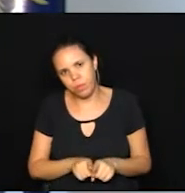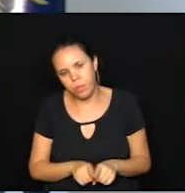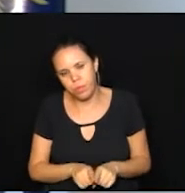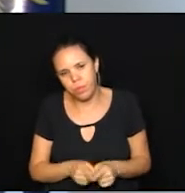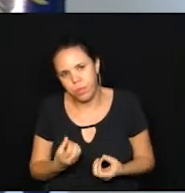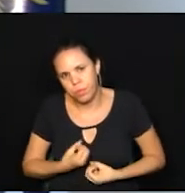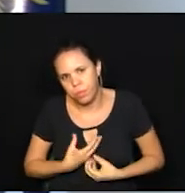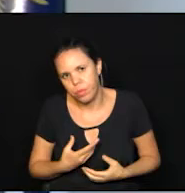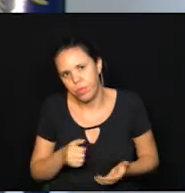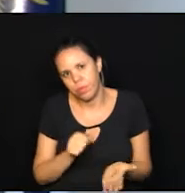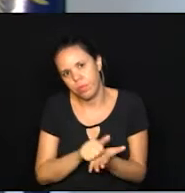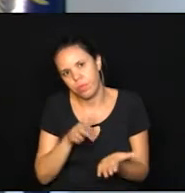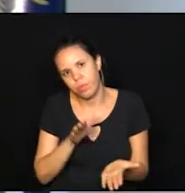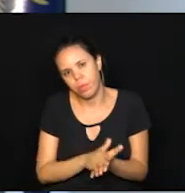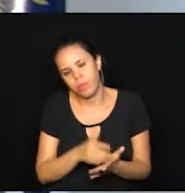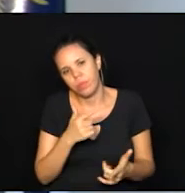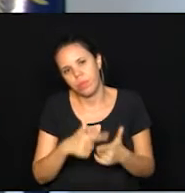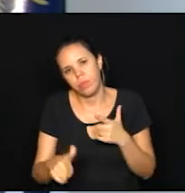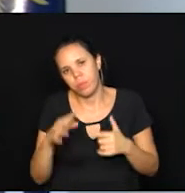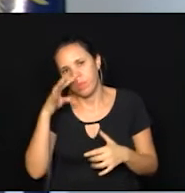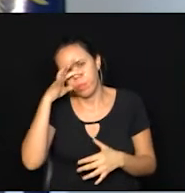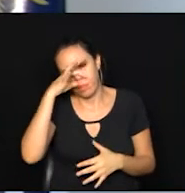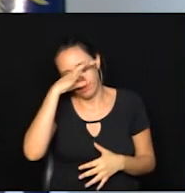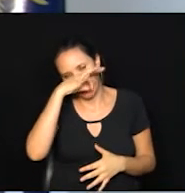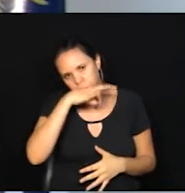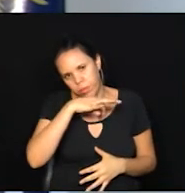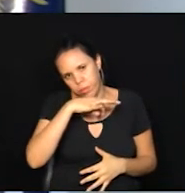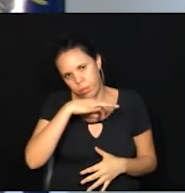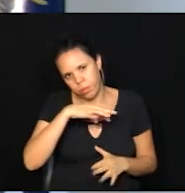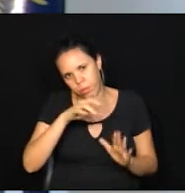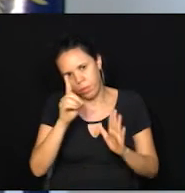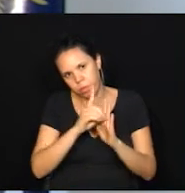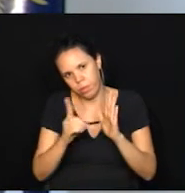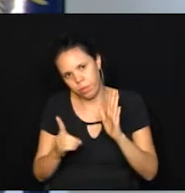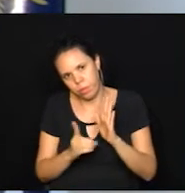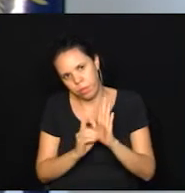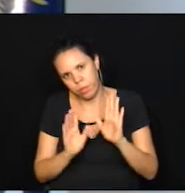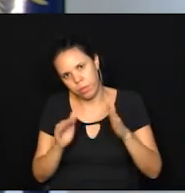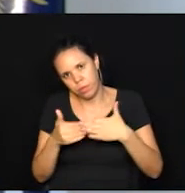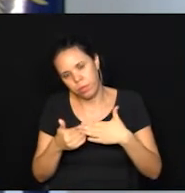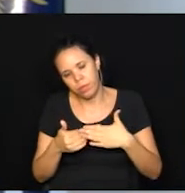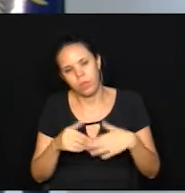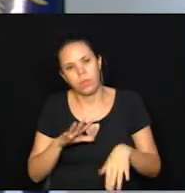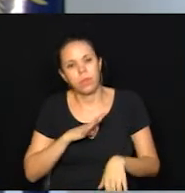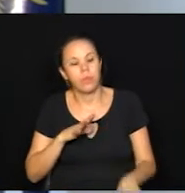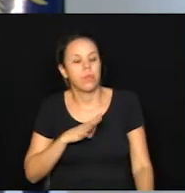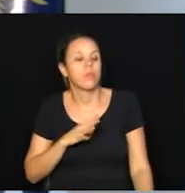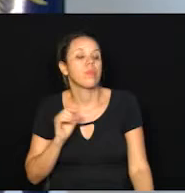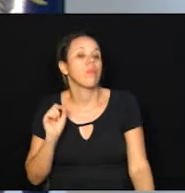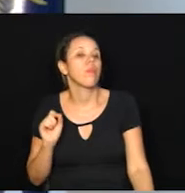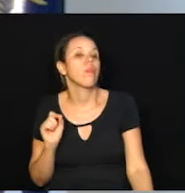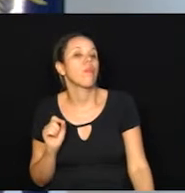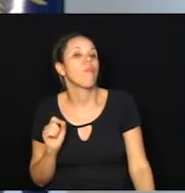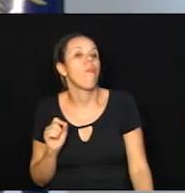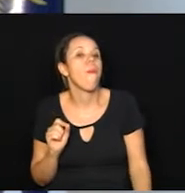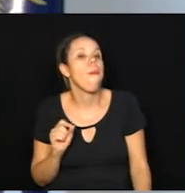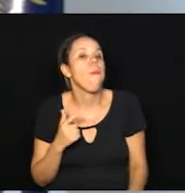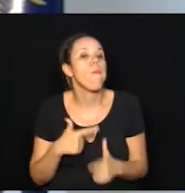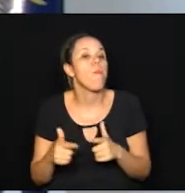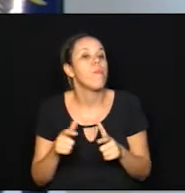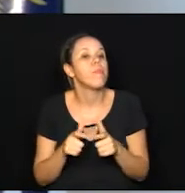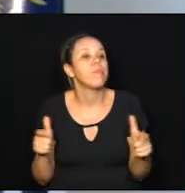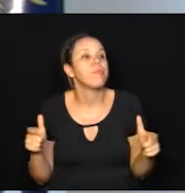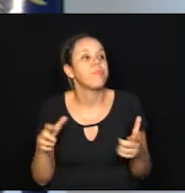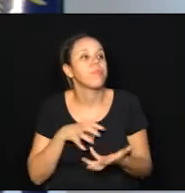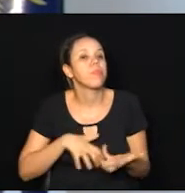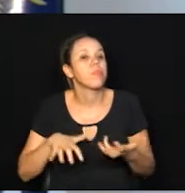Dessas infrações, né, do desacato ao decreto municipal, o que é mais